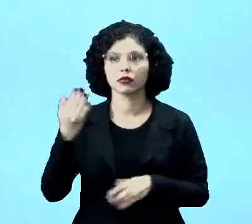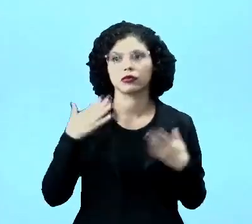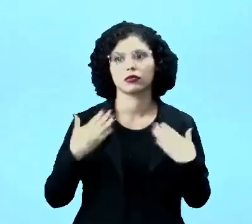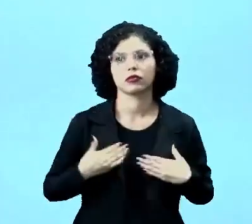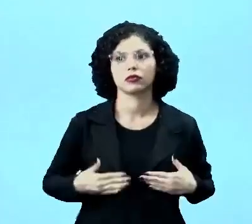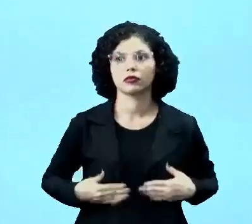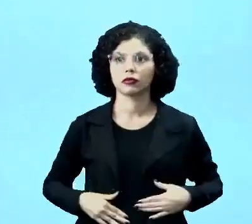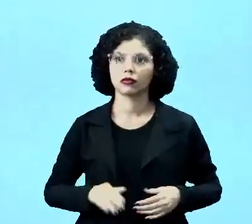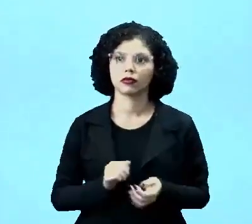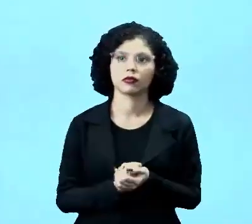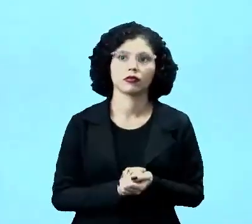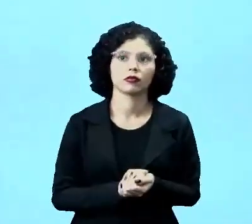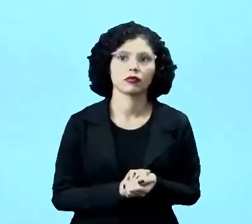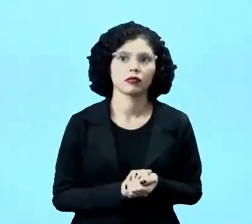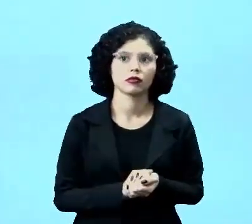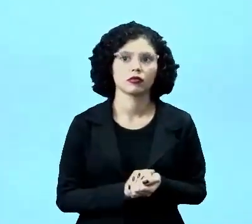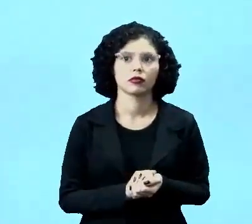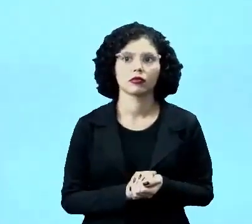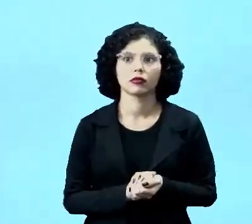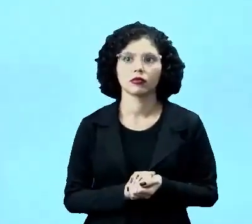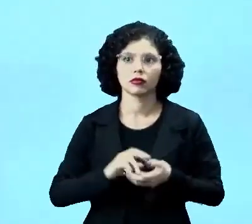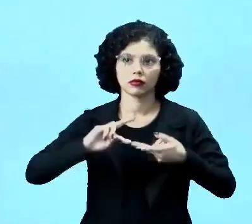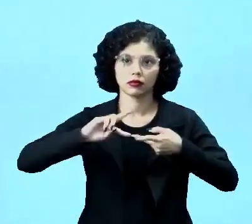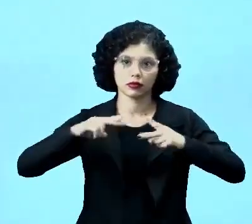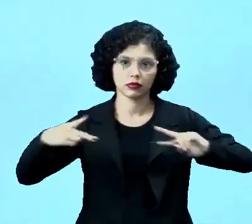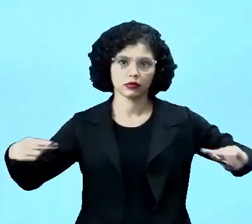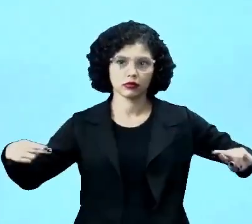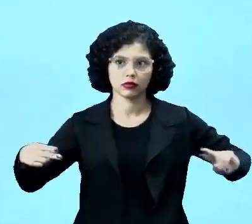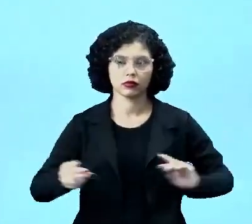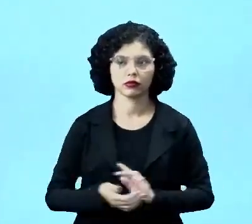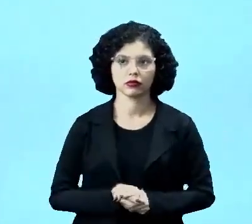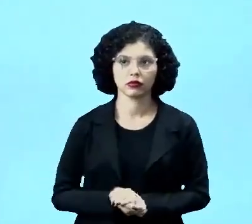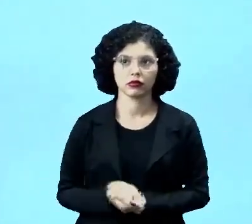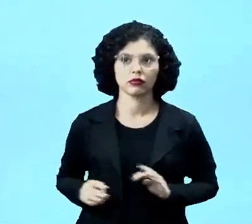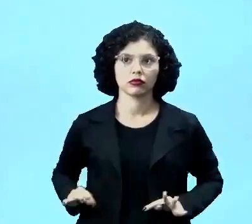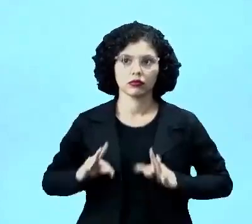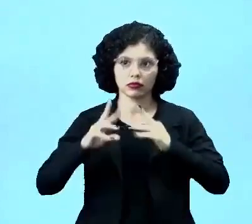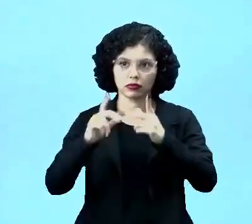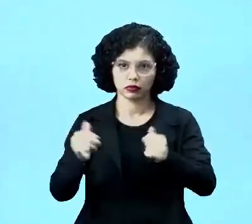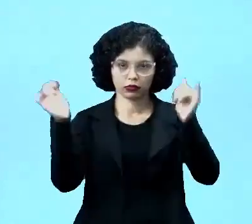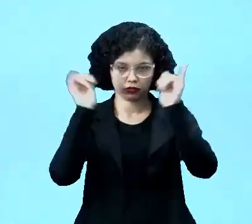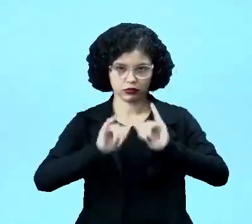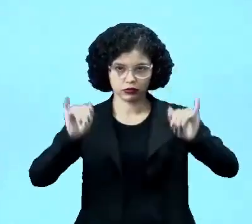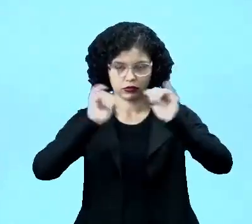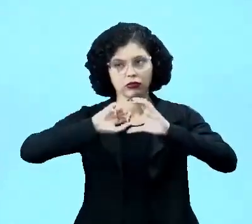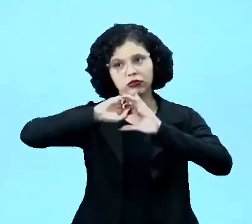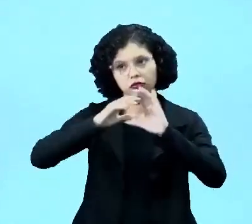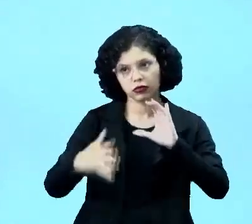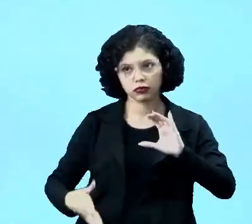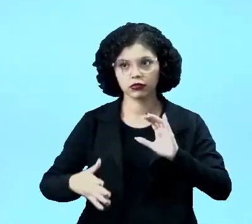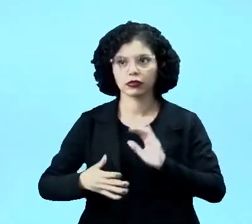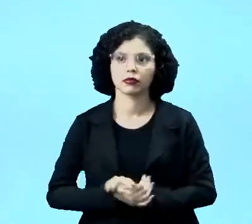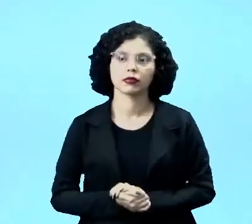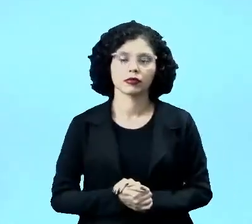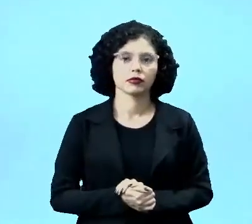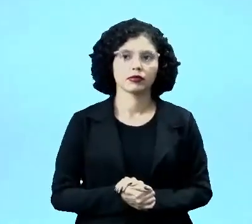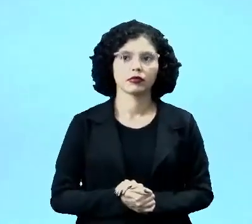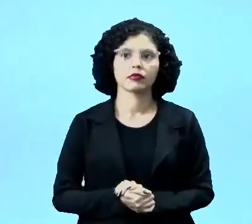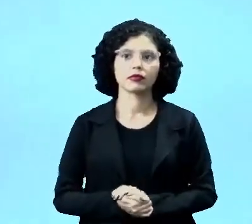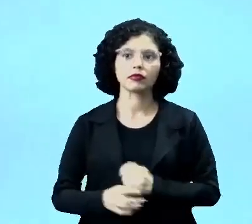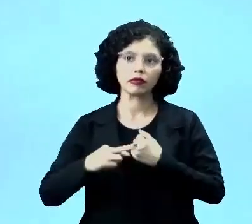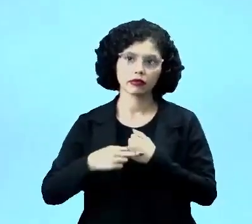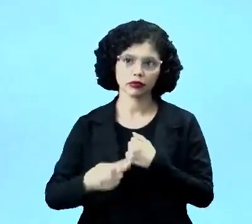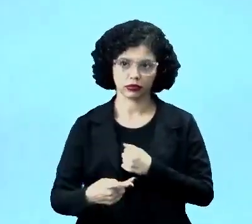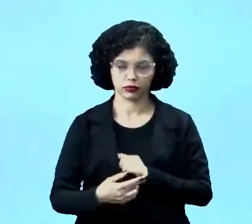no nosso corpo e nos demais seres vai ser o nosso DNA, que carrega todas as nossas características e,